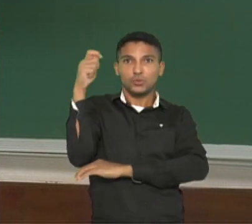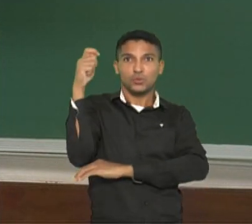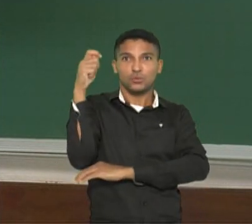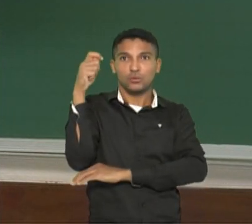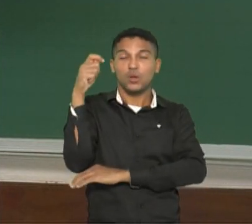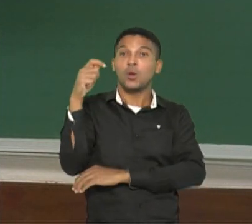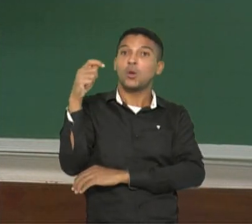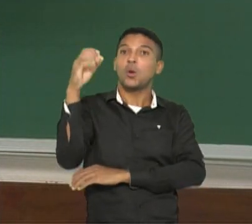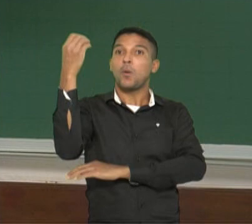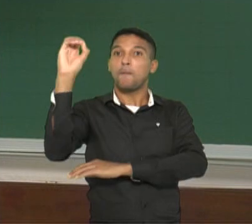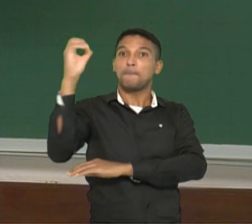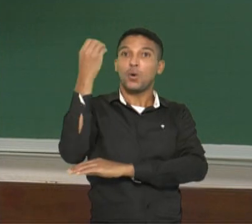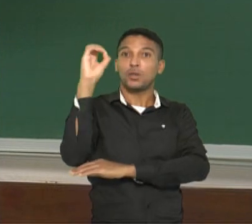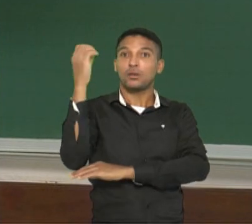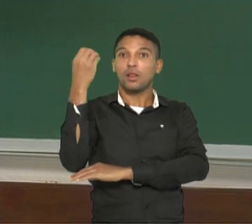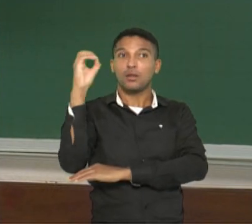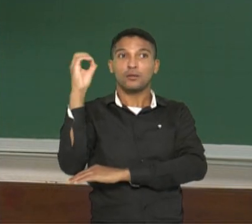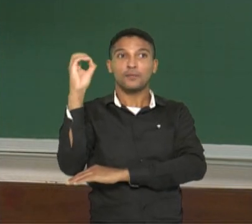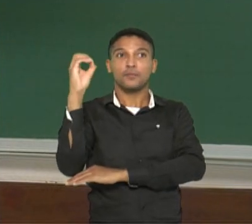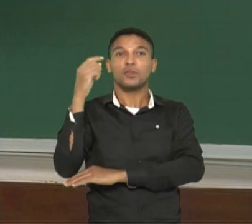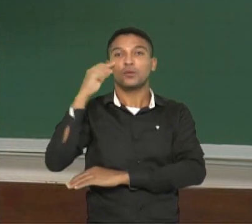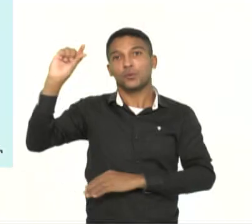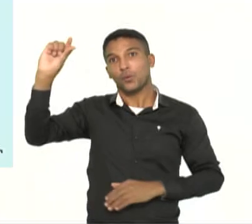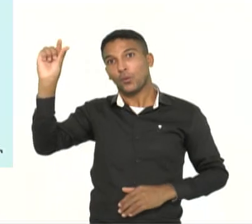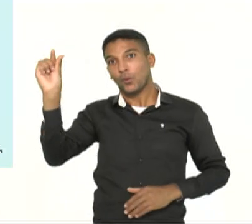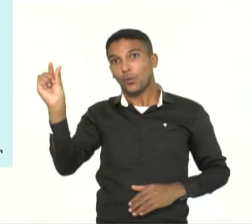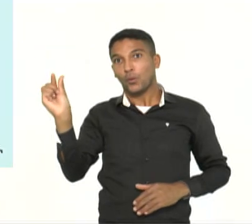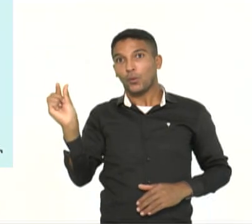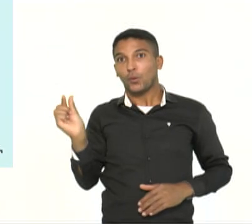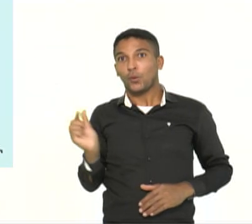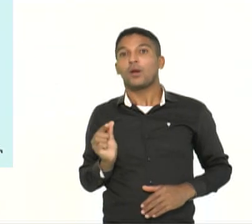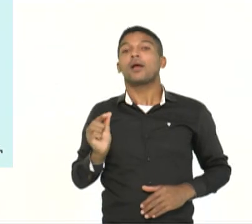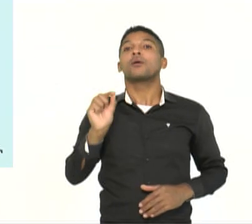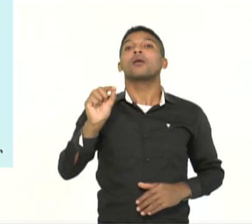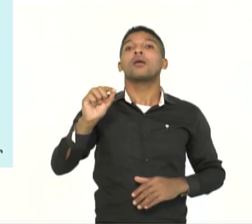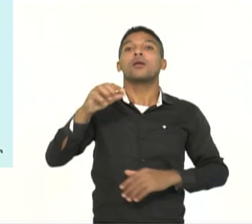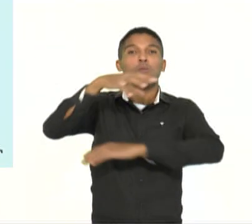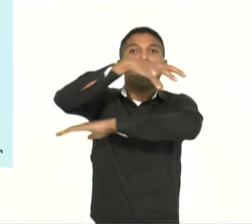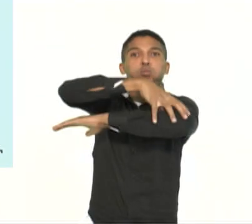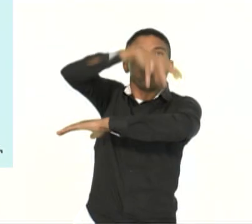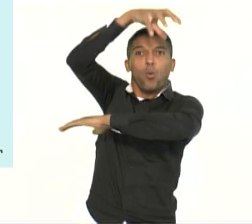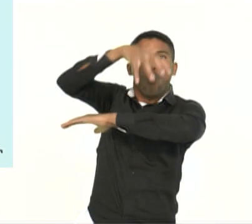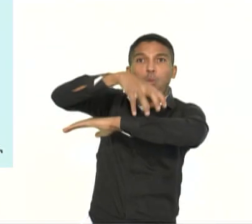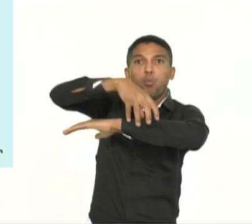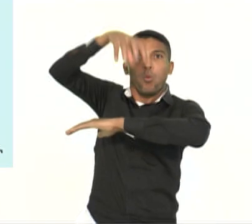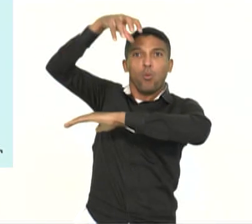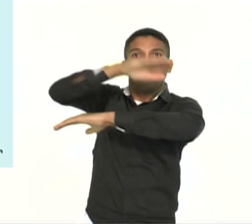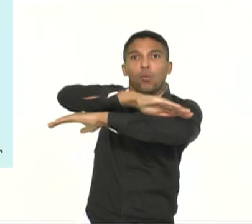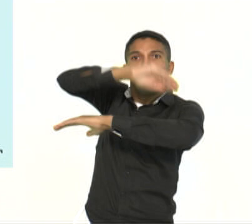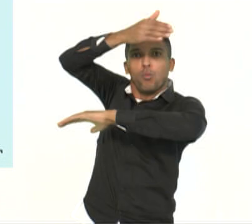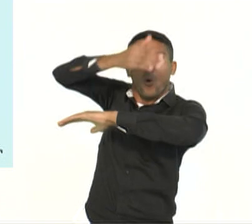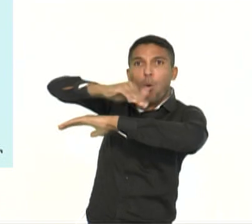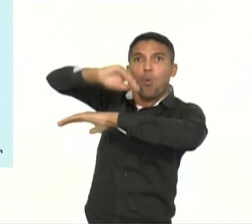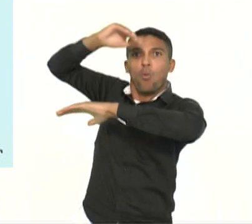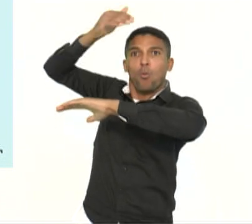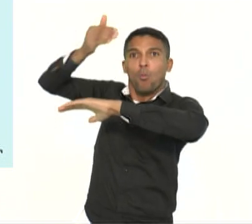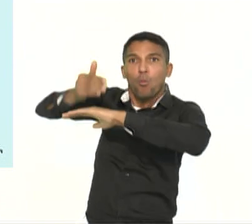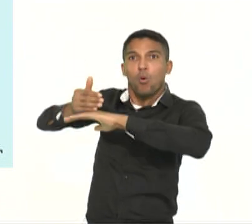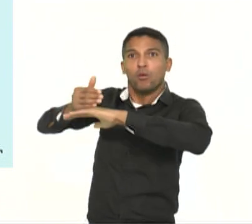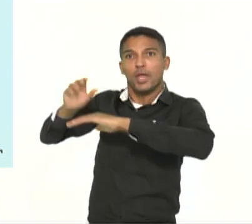Então toda esta área aqui compreende o domínio de mares de morros. E observe também que ele se estende por uma